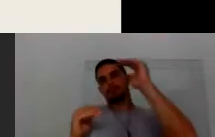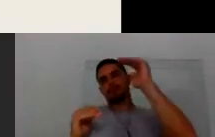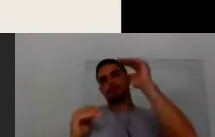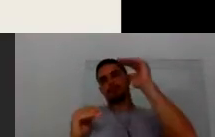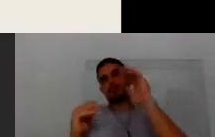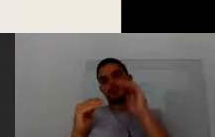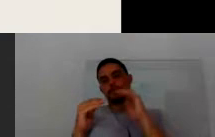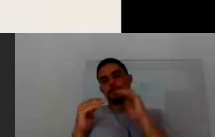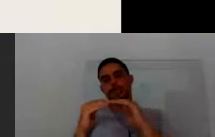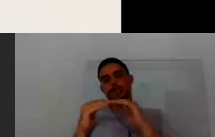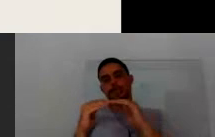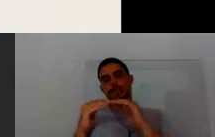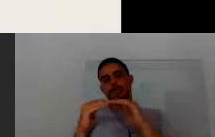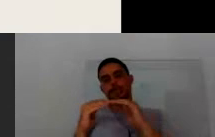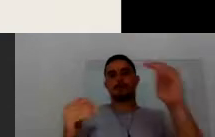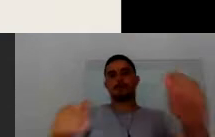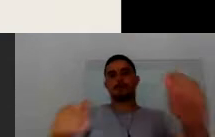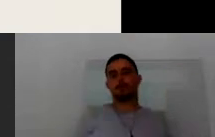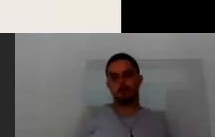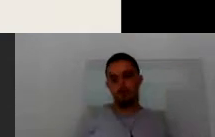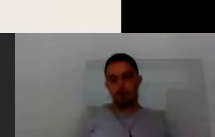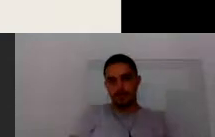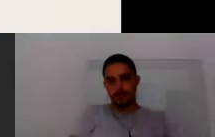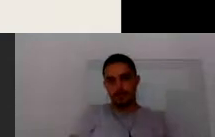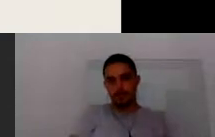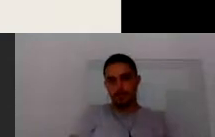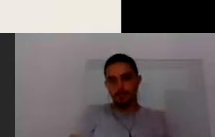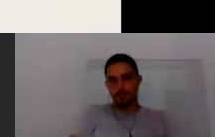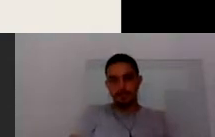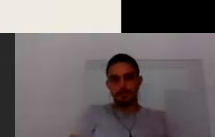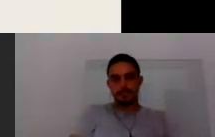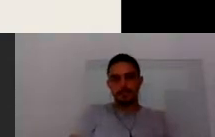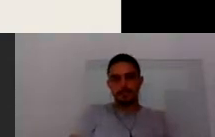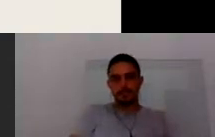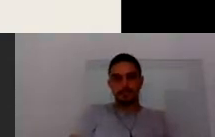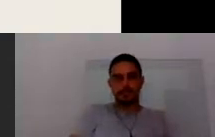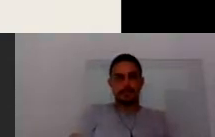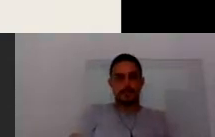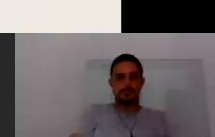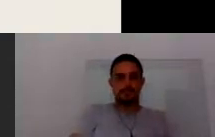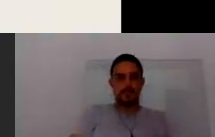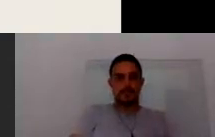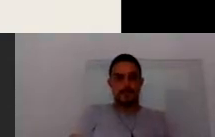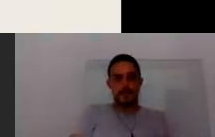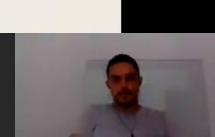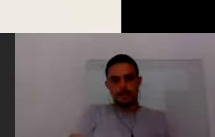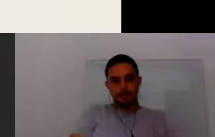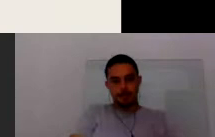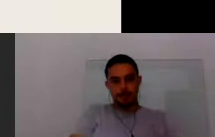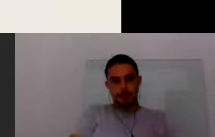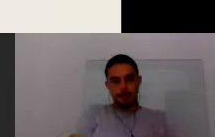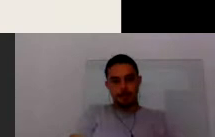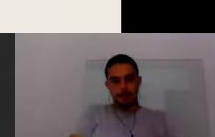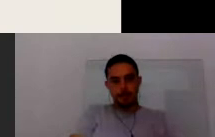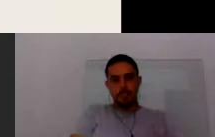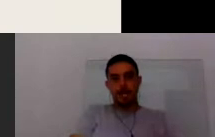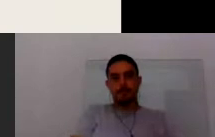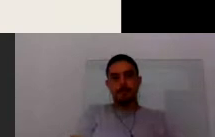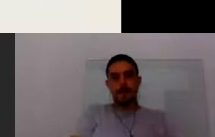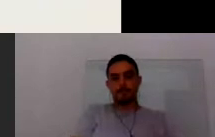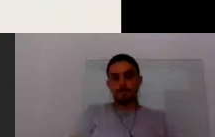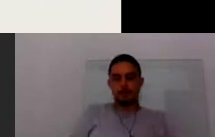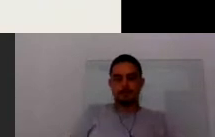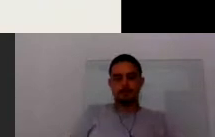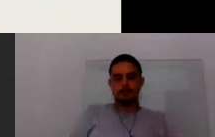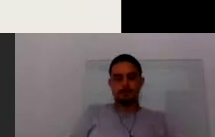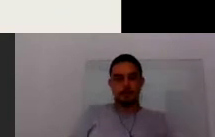água acima desse nível, né? Então precisa ter bastante água no solo, porque ela já atingiu todas as outras zonas, tá? Então a gente está no teor de